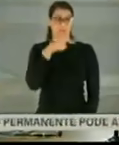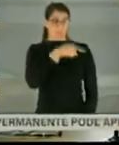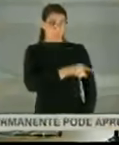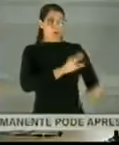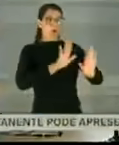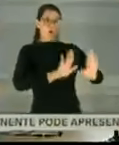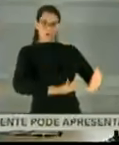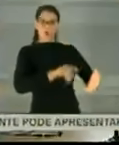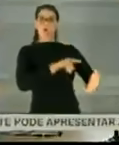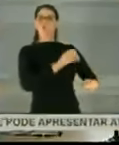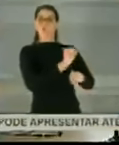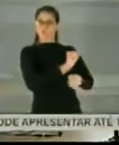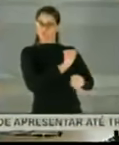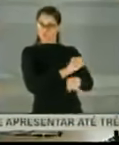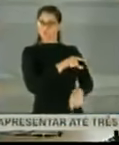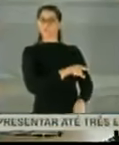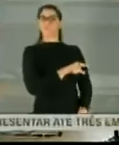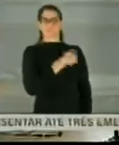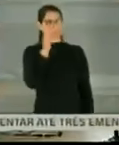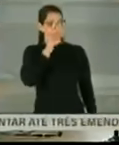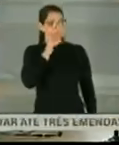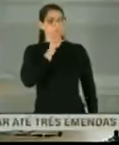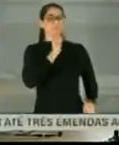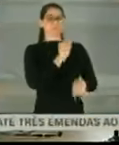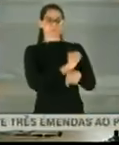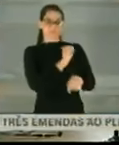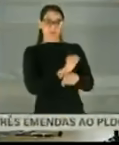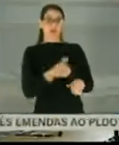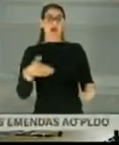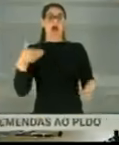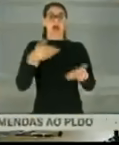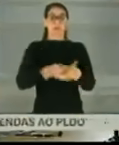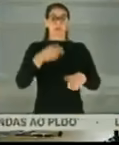no local para ser ouvida ao momento que tivermos uma resposta do Supremo.